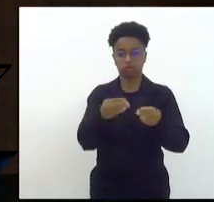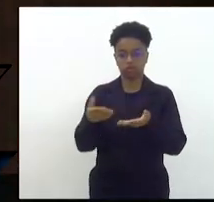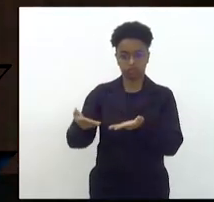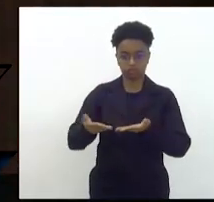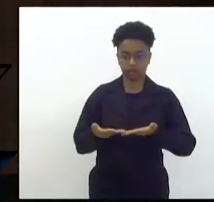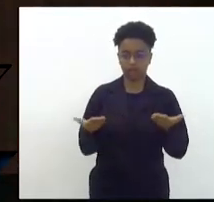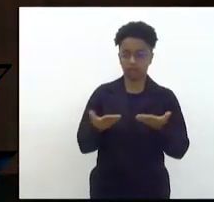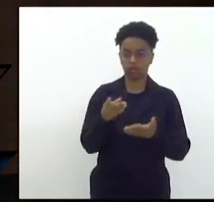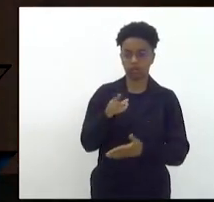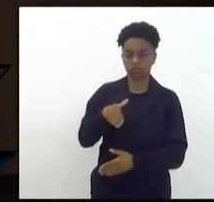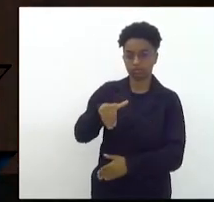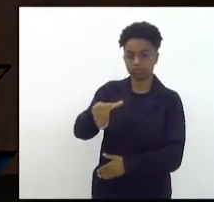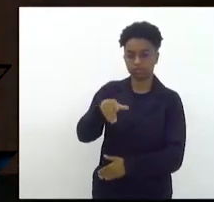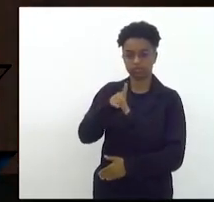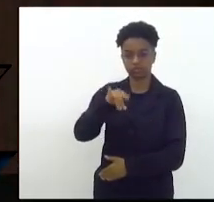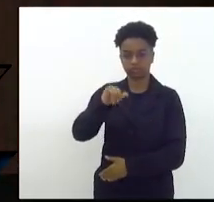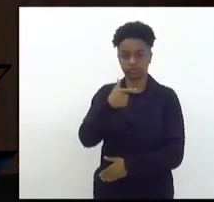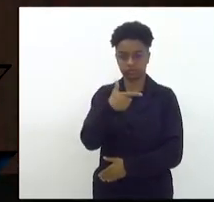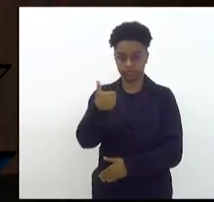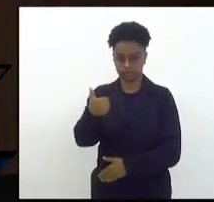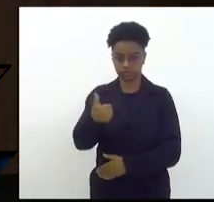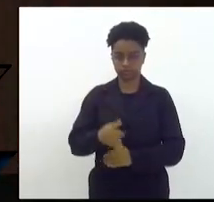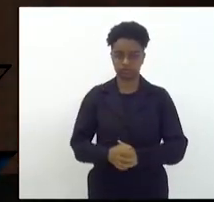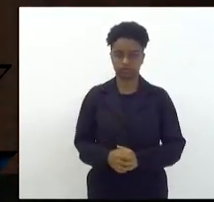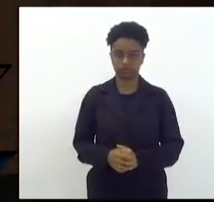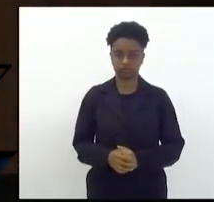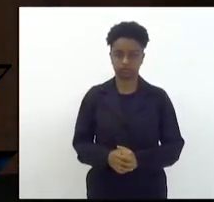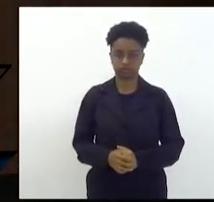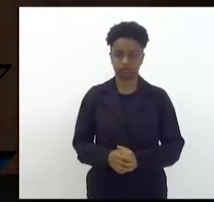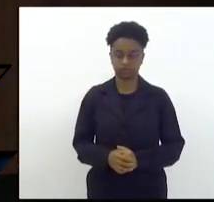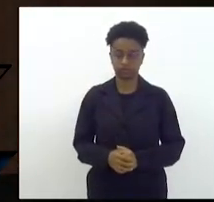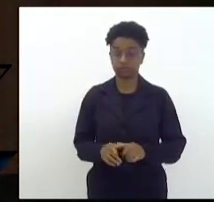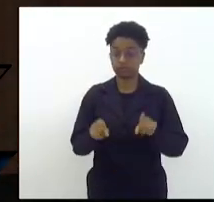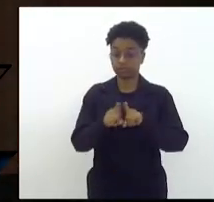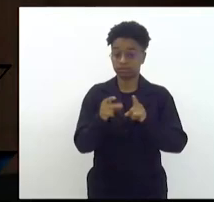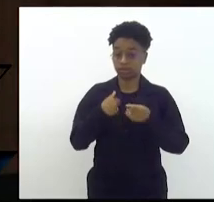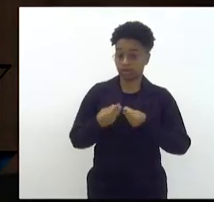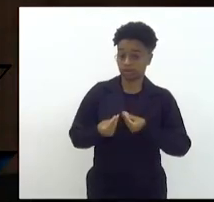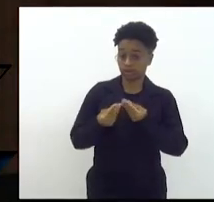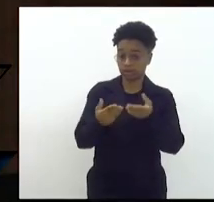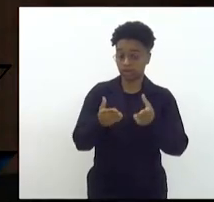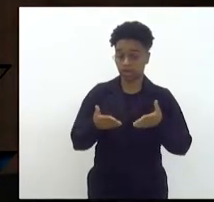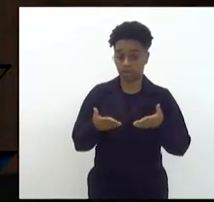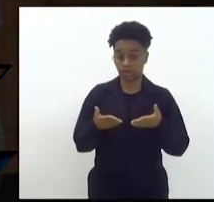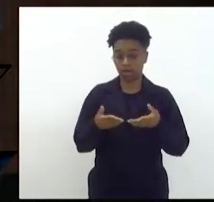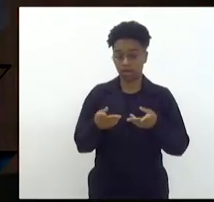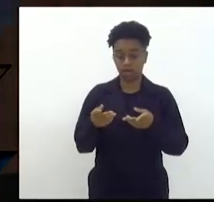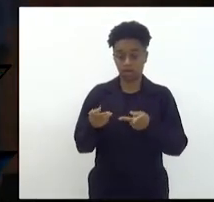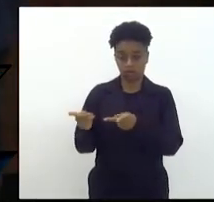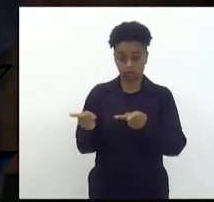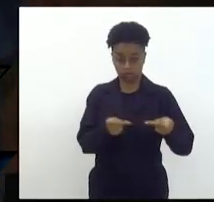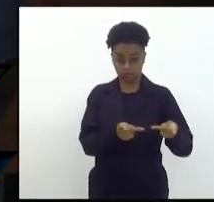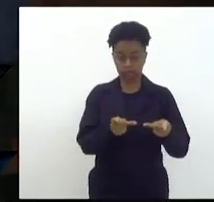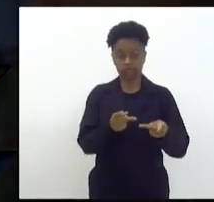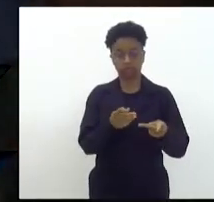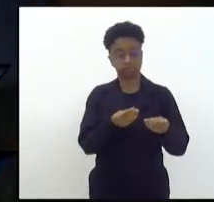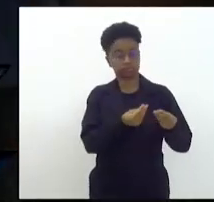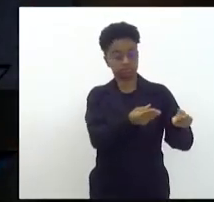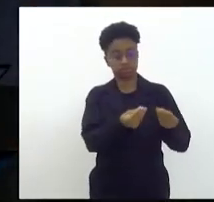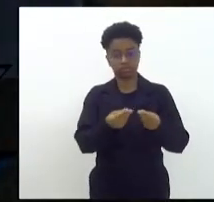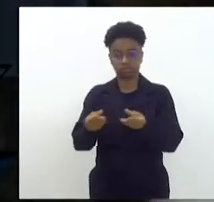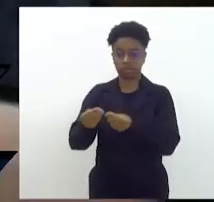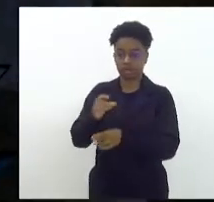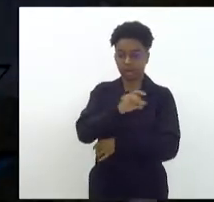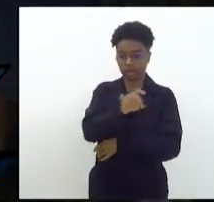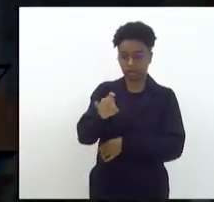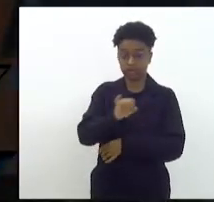será agora dia 21 né e vou entregar o convite na mão de todos e todas que estão aqui quem não estiver